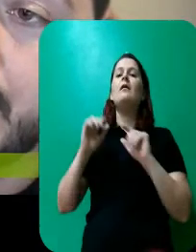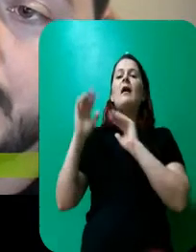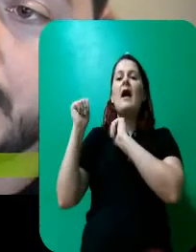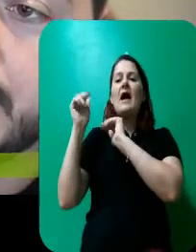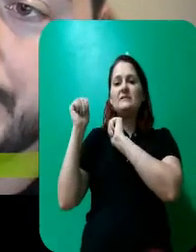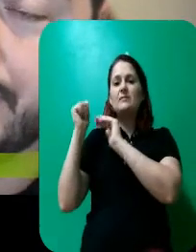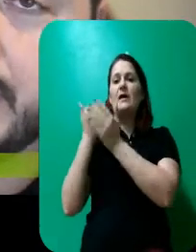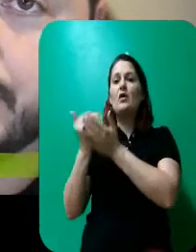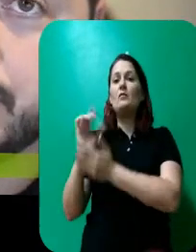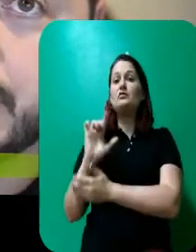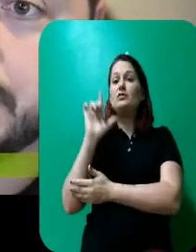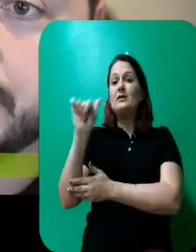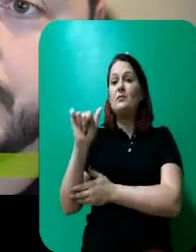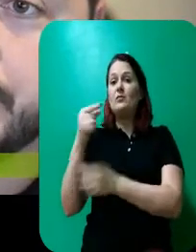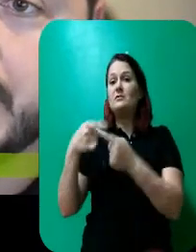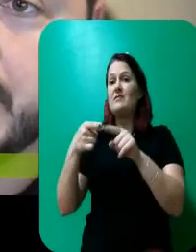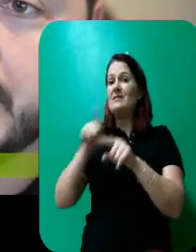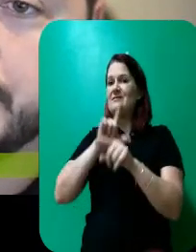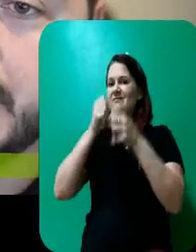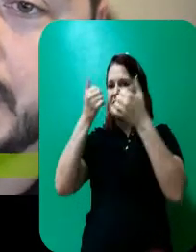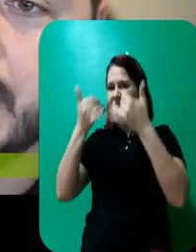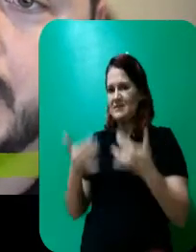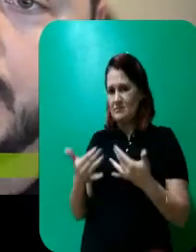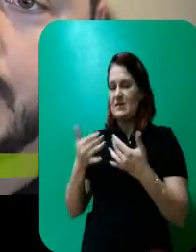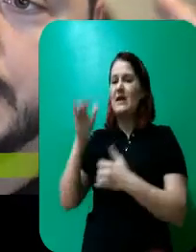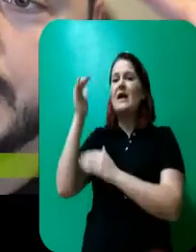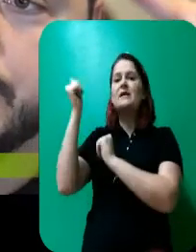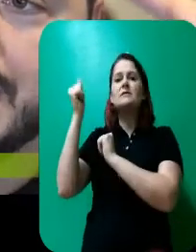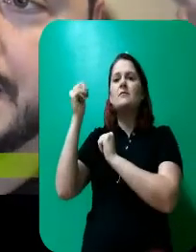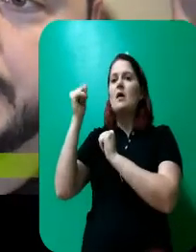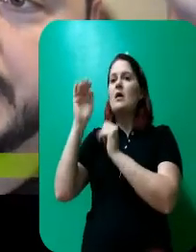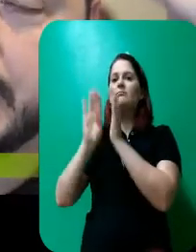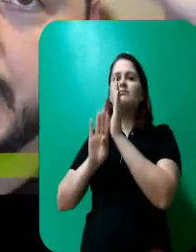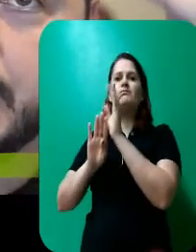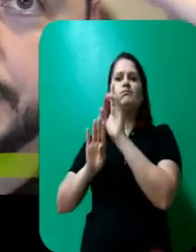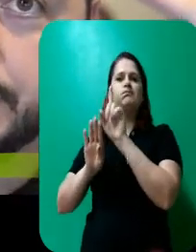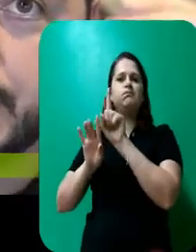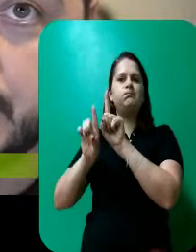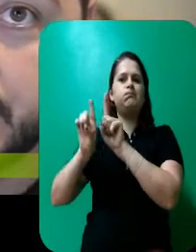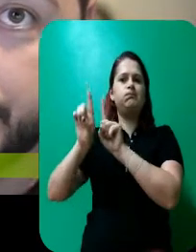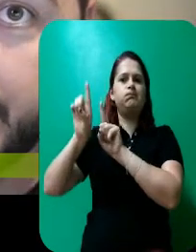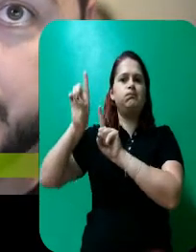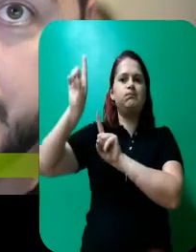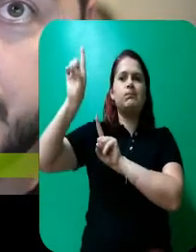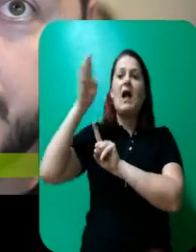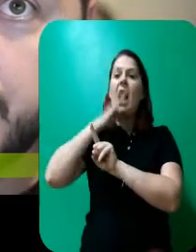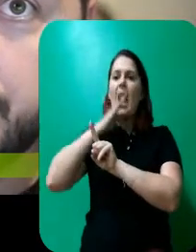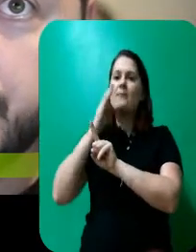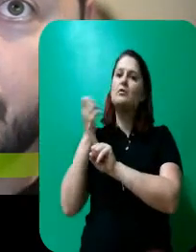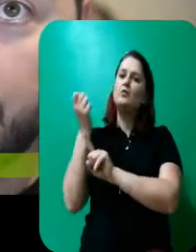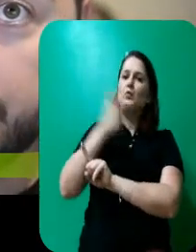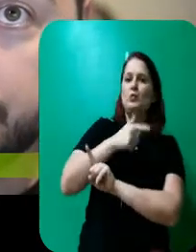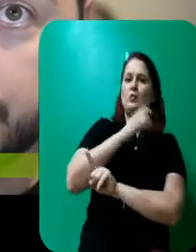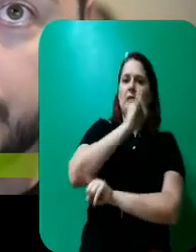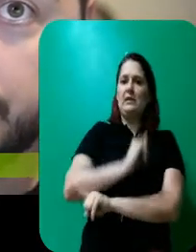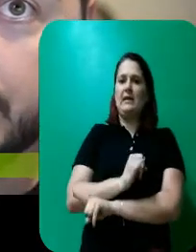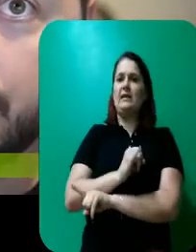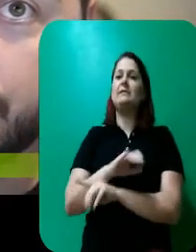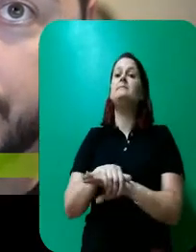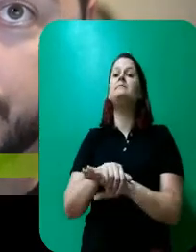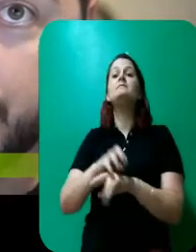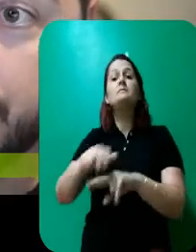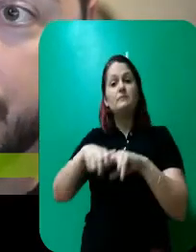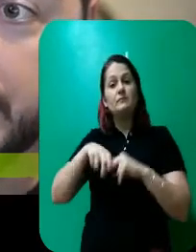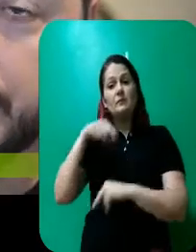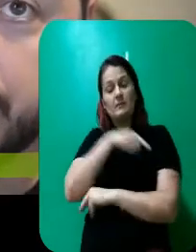do que a Itália e dá para ver na figura muito bem aqui que a Espanha está crescendo acima da Itália. Então a Espanha, por enquanto, não tem